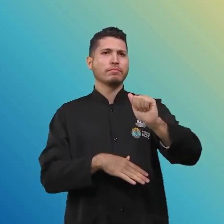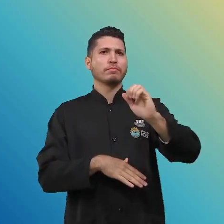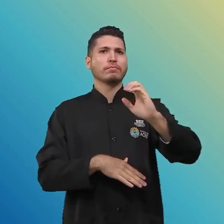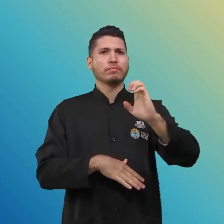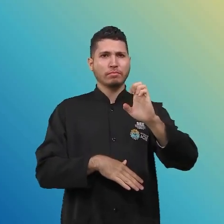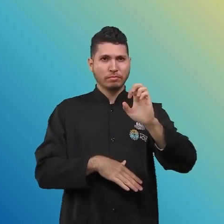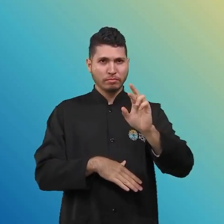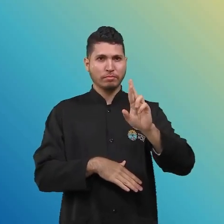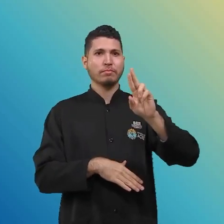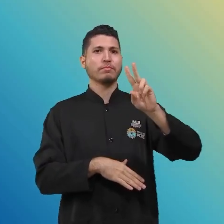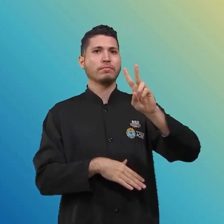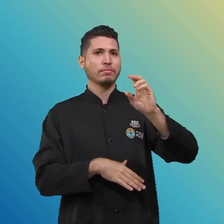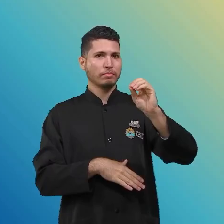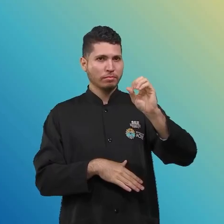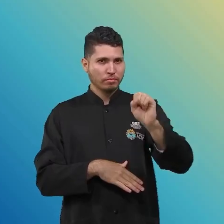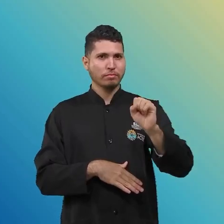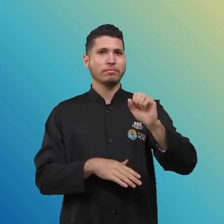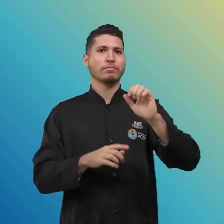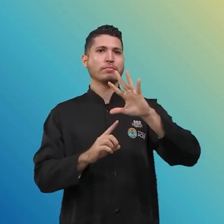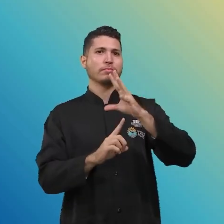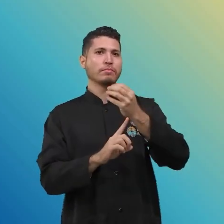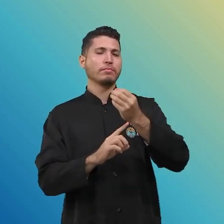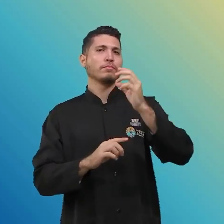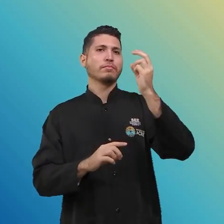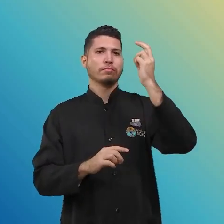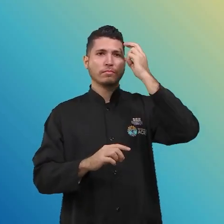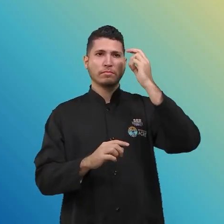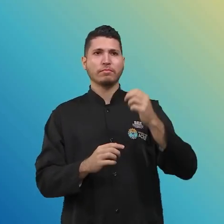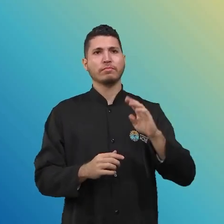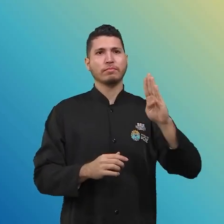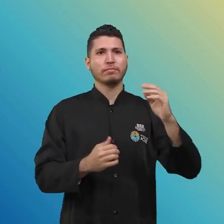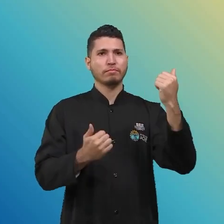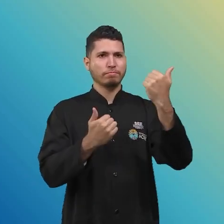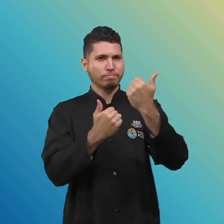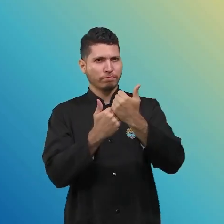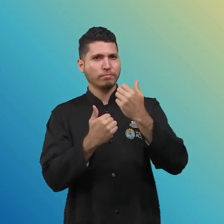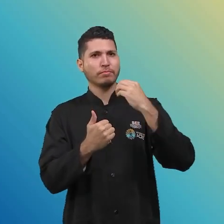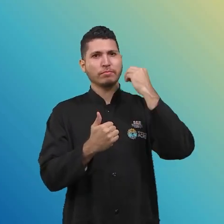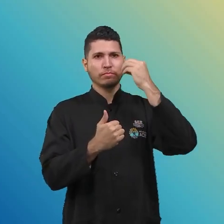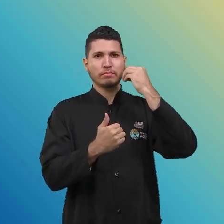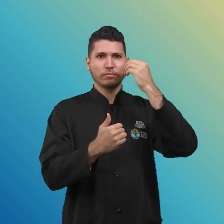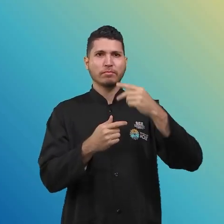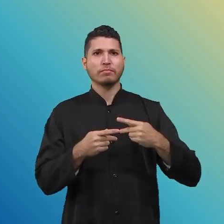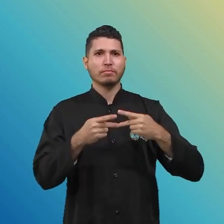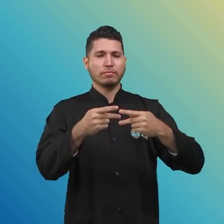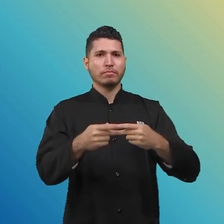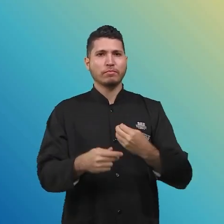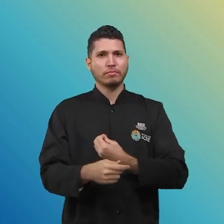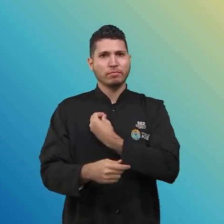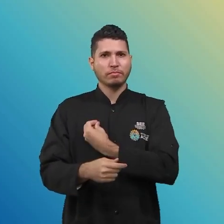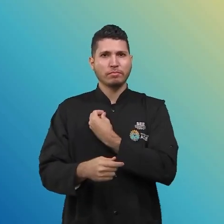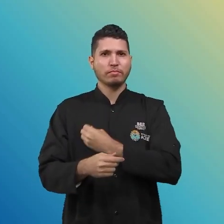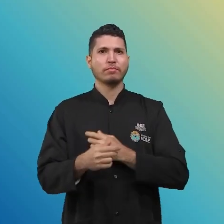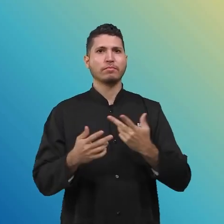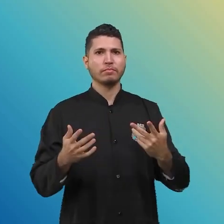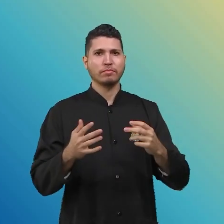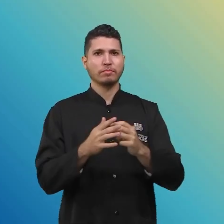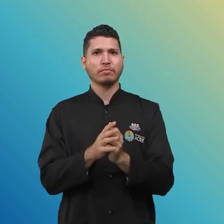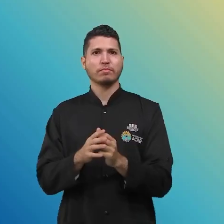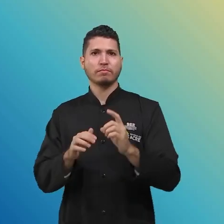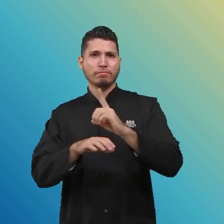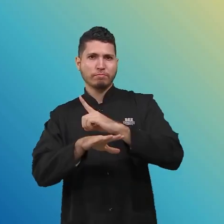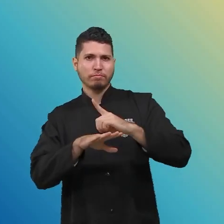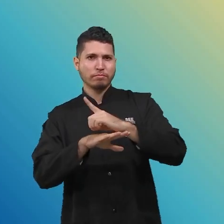culturais. Letra B, substituir a experiência de visitação presencial com uma versão digital